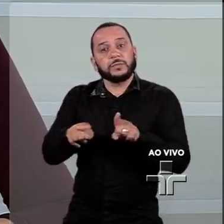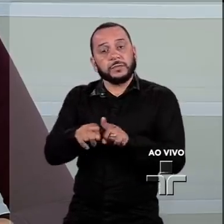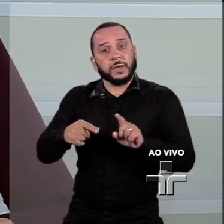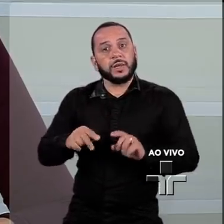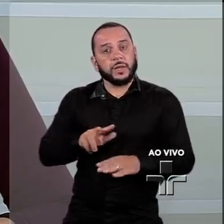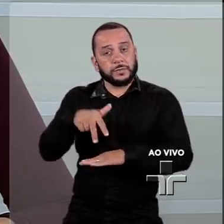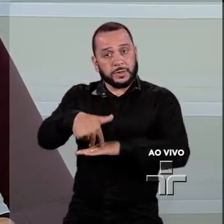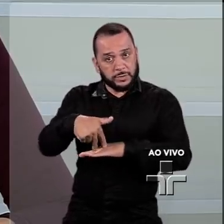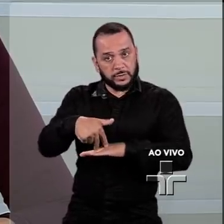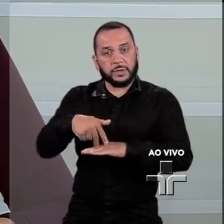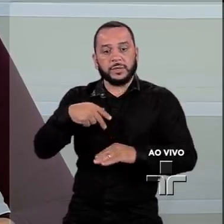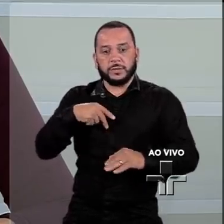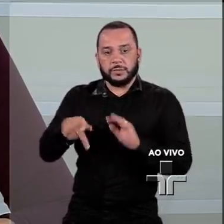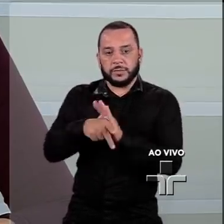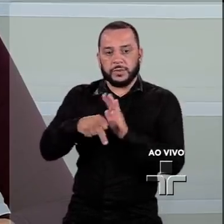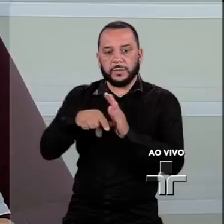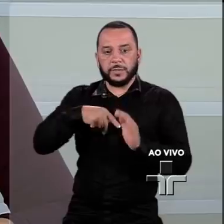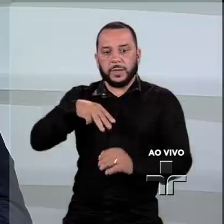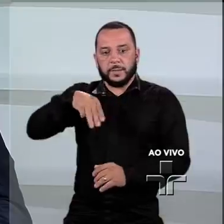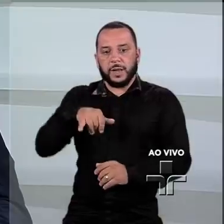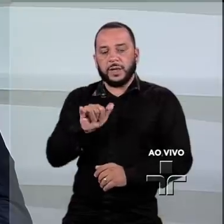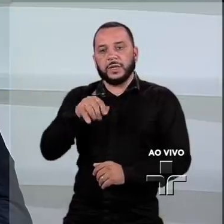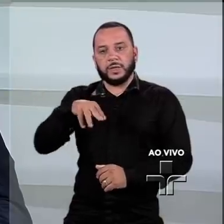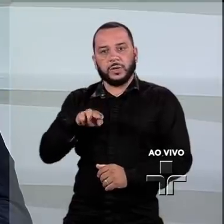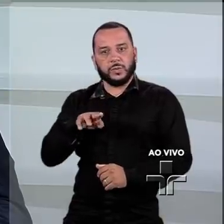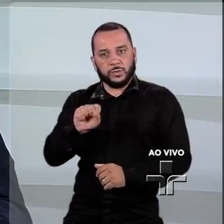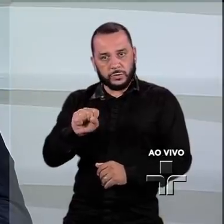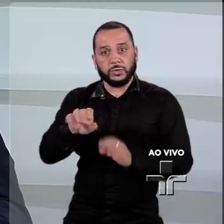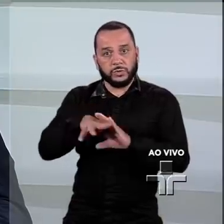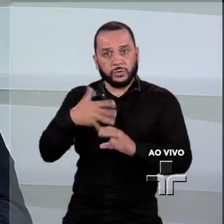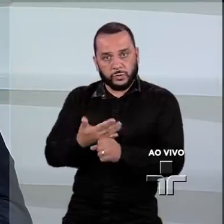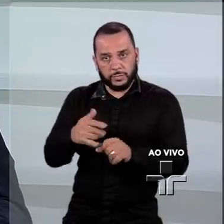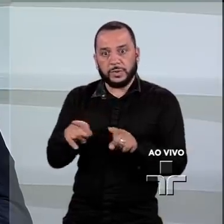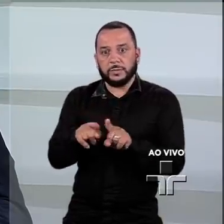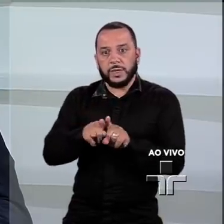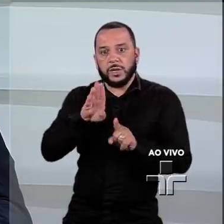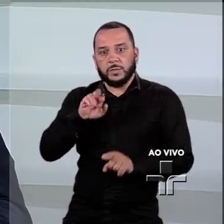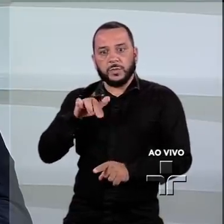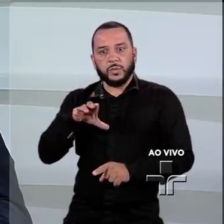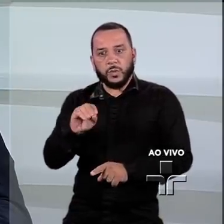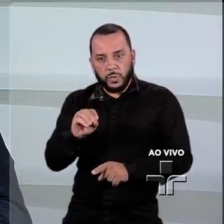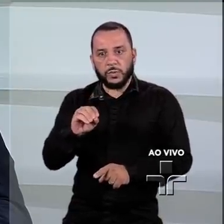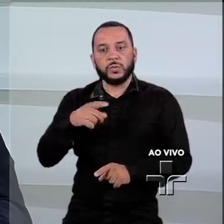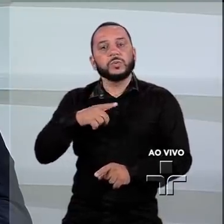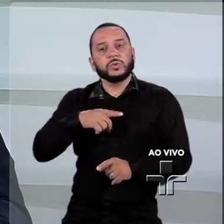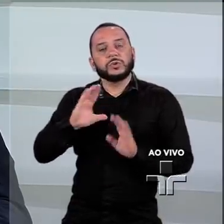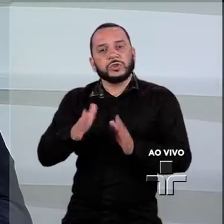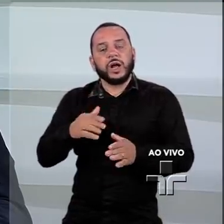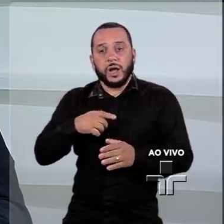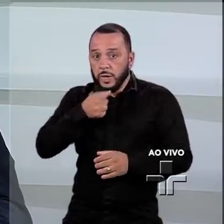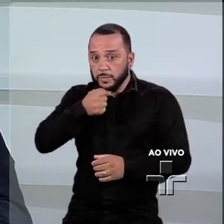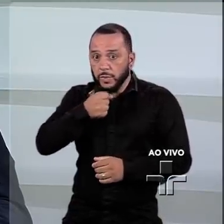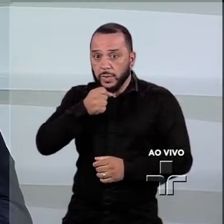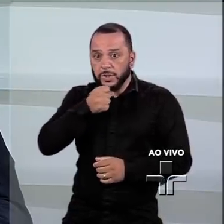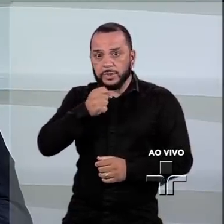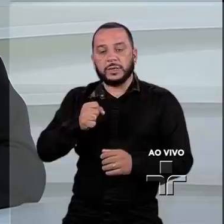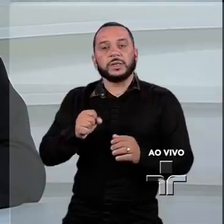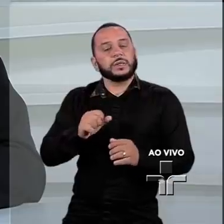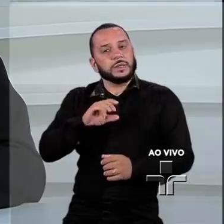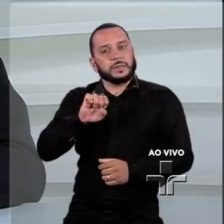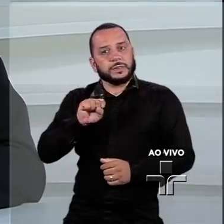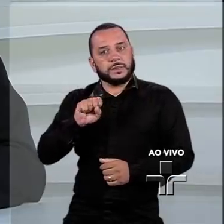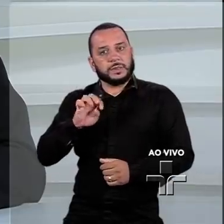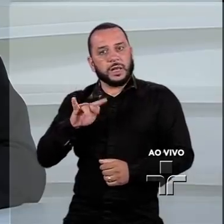notícias My News no YouTube. Bruno Ribeiro, repórter do Caderno Metrópole do jornal O Estado de São Paulo.